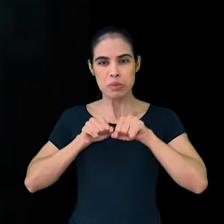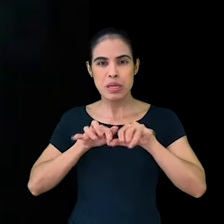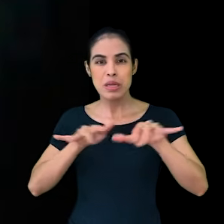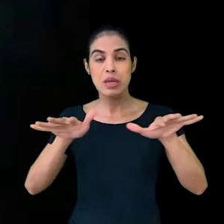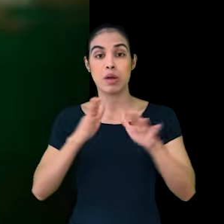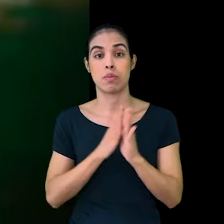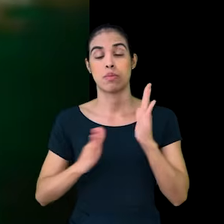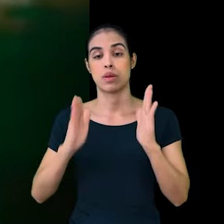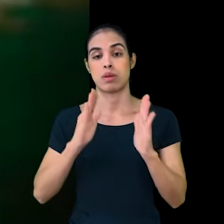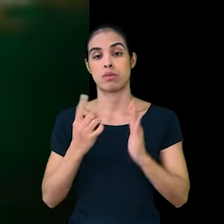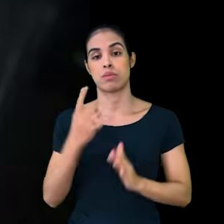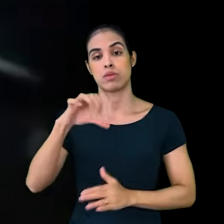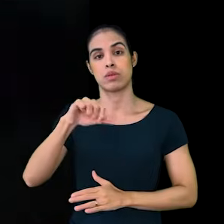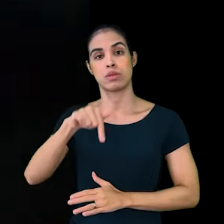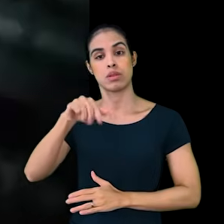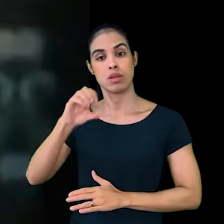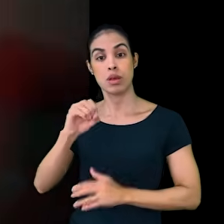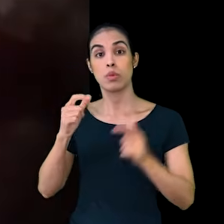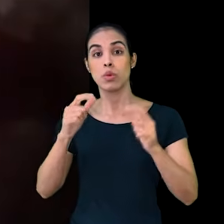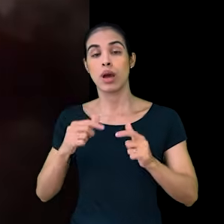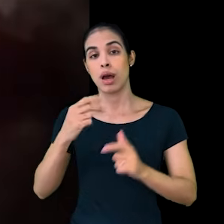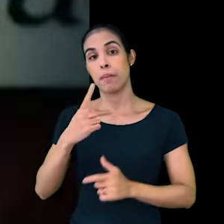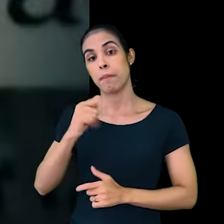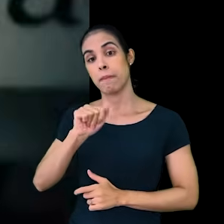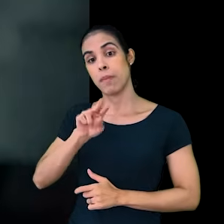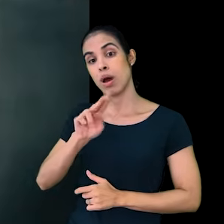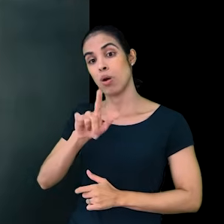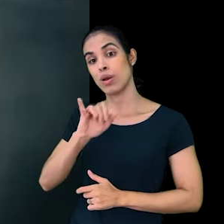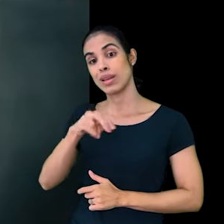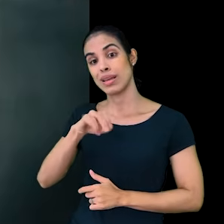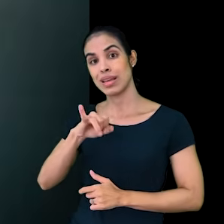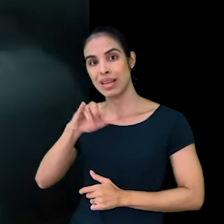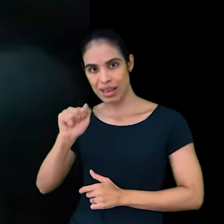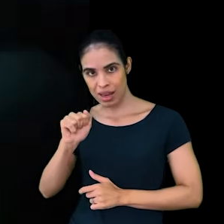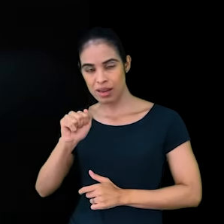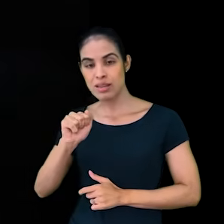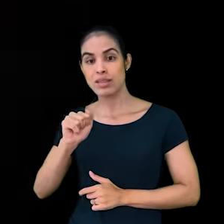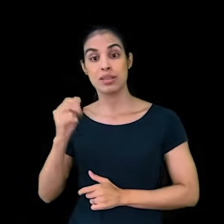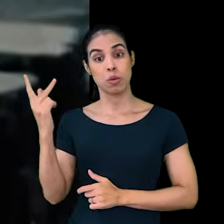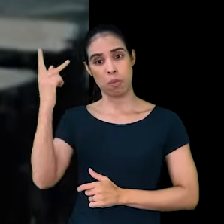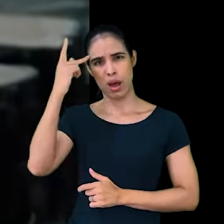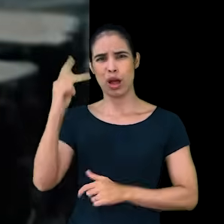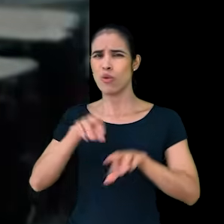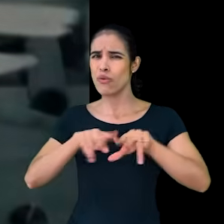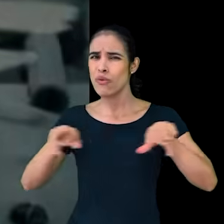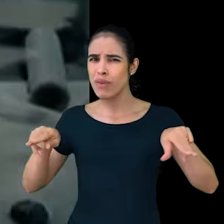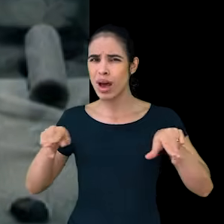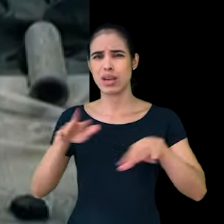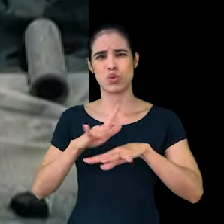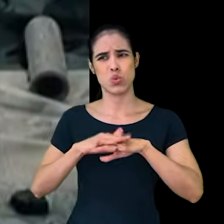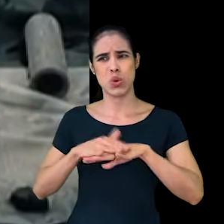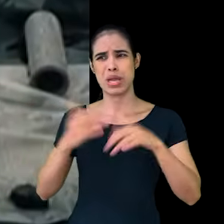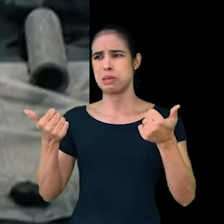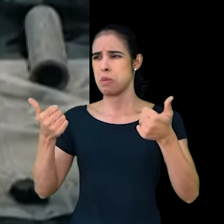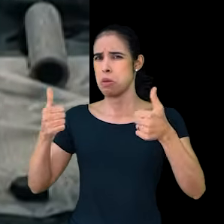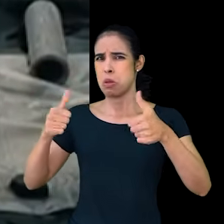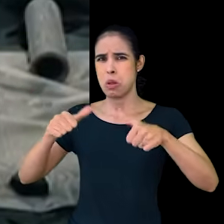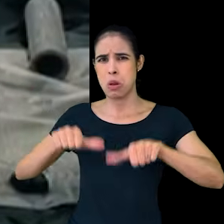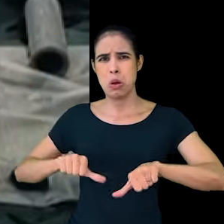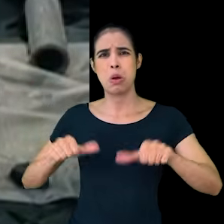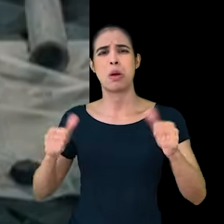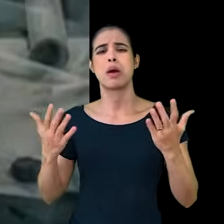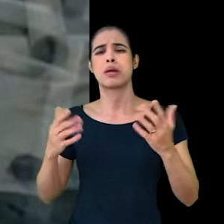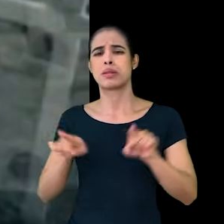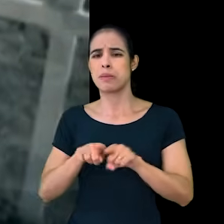iniciadas na década de 70, em Paulínia, São Paulo. A descoberta de padrões de adoecimento, mortes precoces e